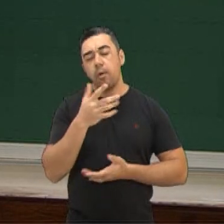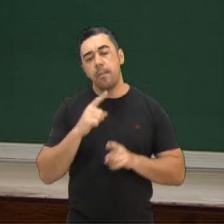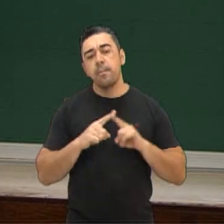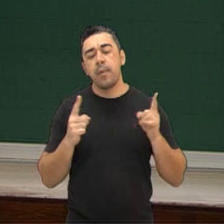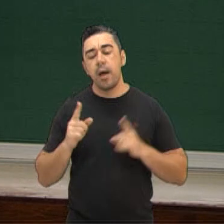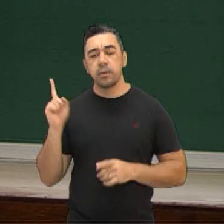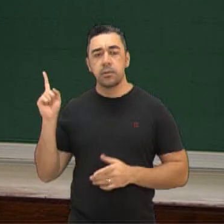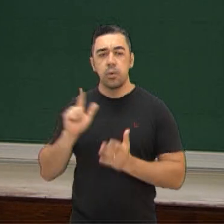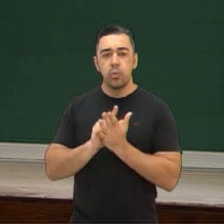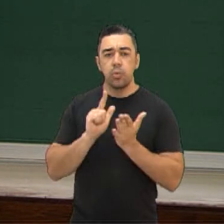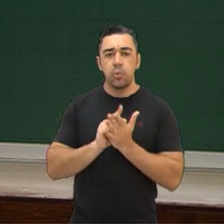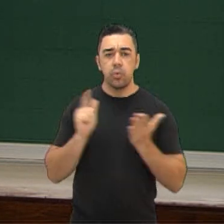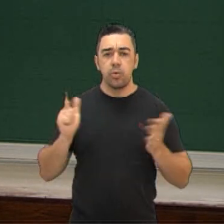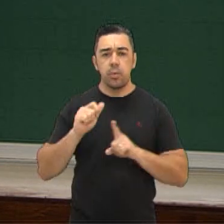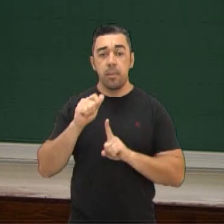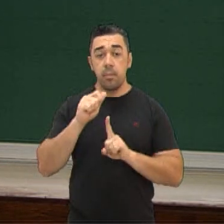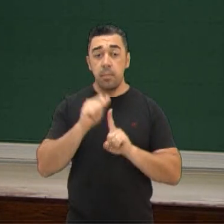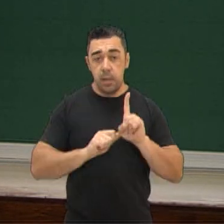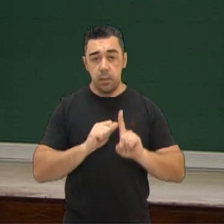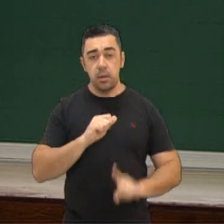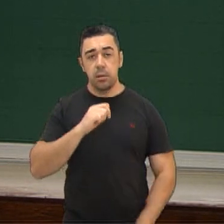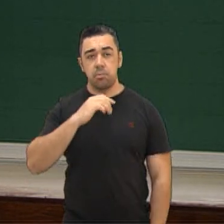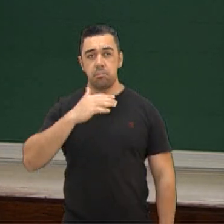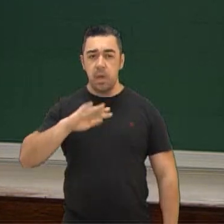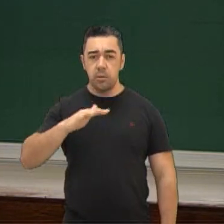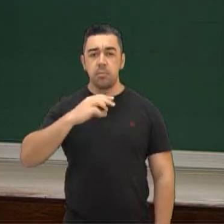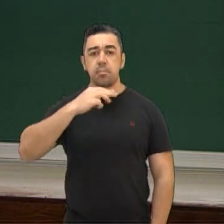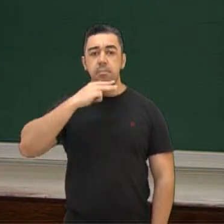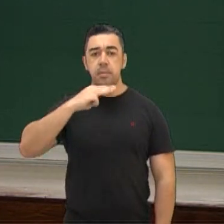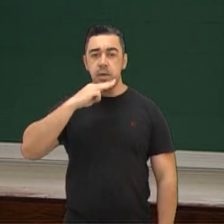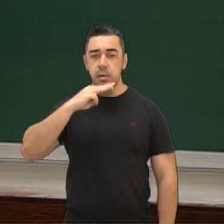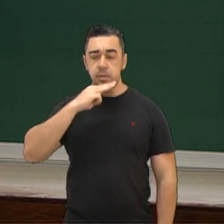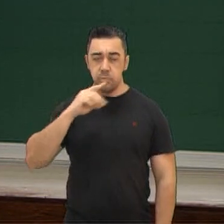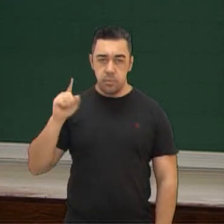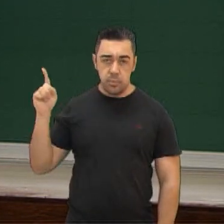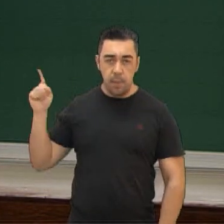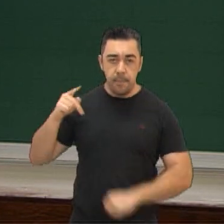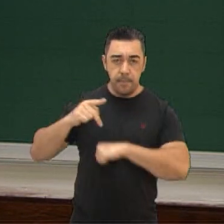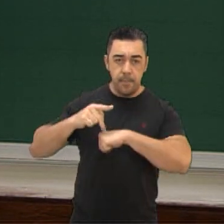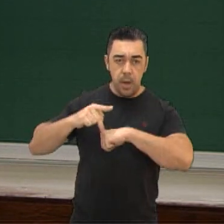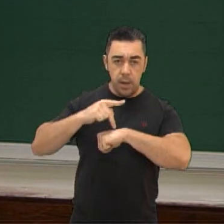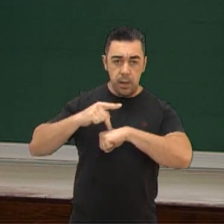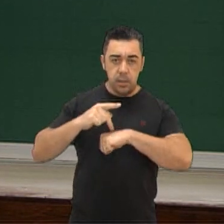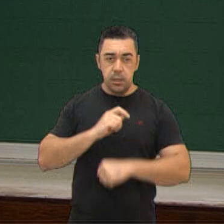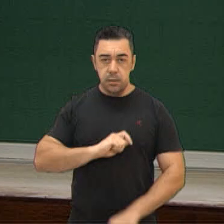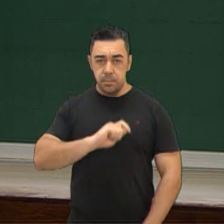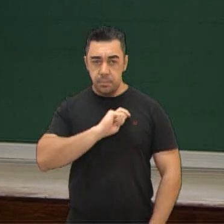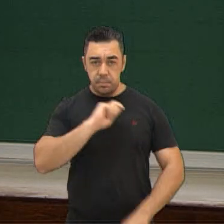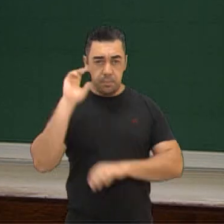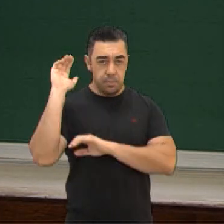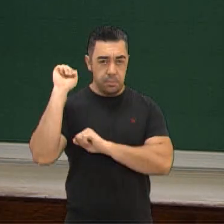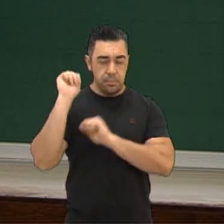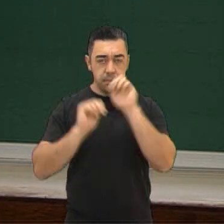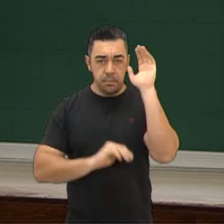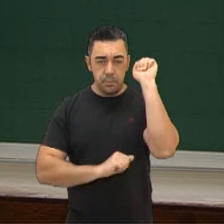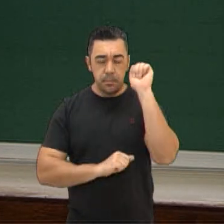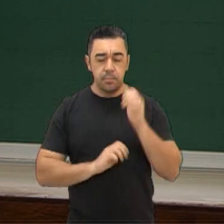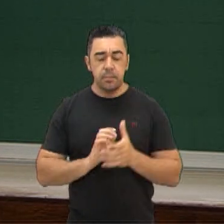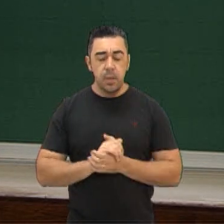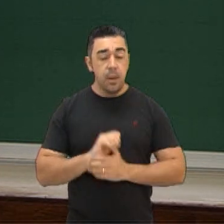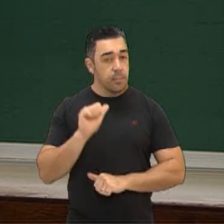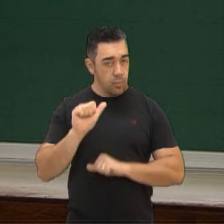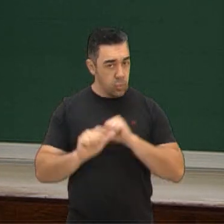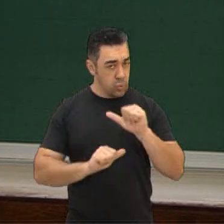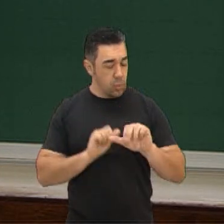página de jornal é de março, lá da Espanha, né? Agora as coisas já mudaram um pouquinho, mas eu quero